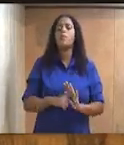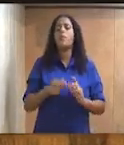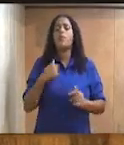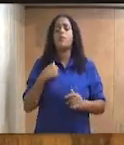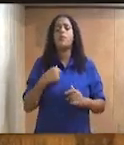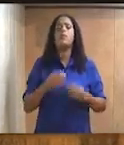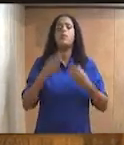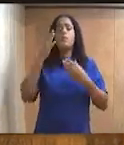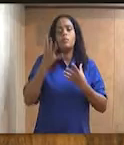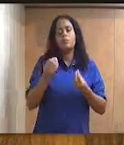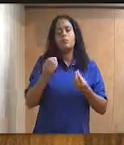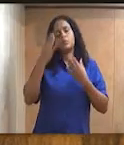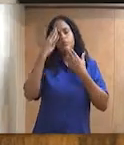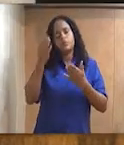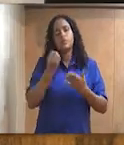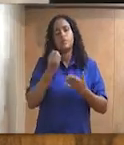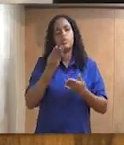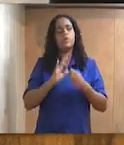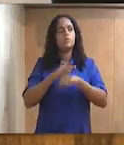obrigado e uma boa noite a todos.